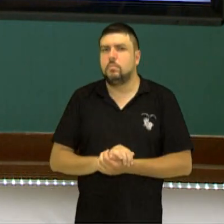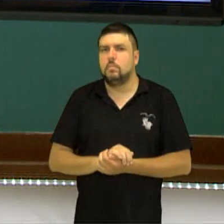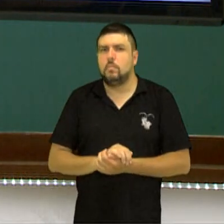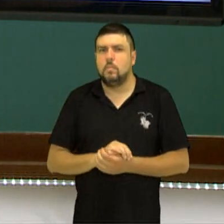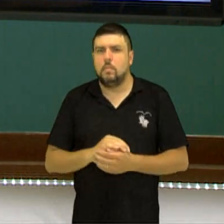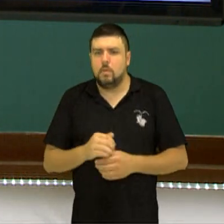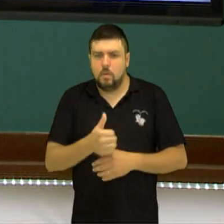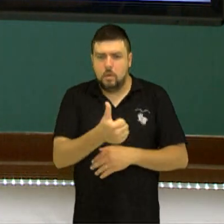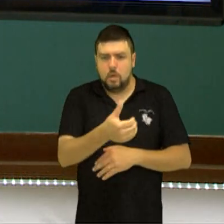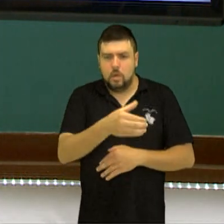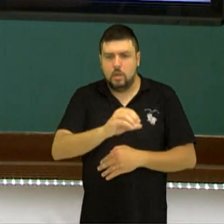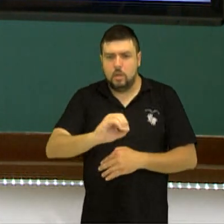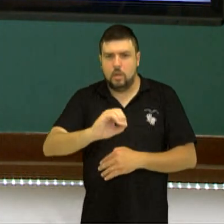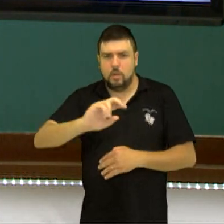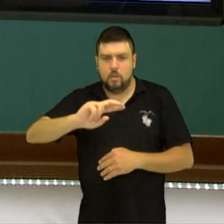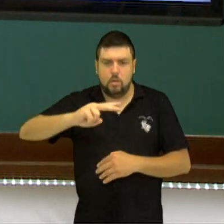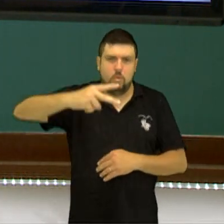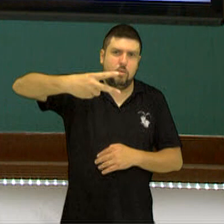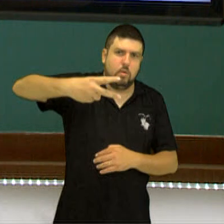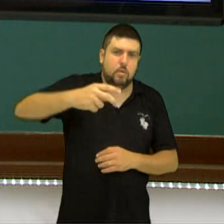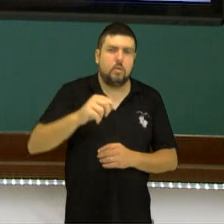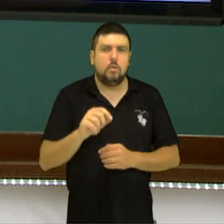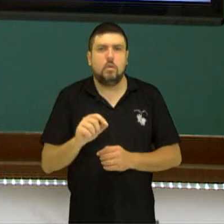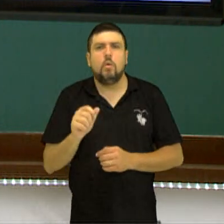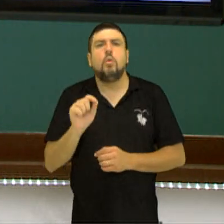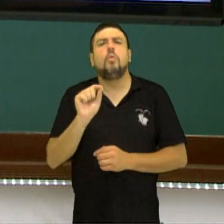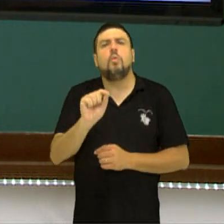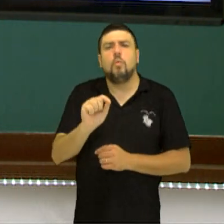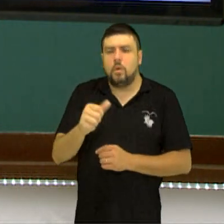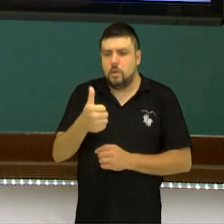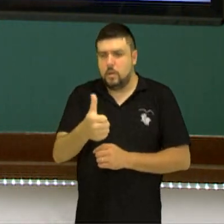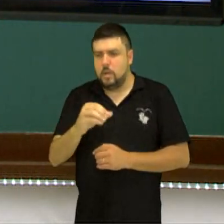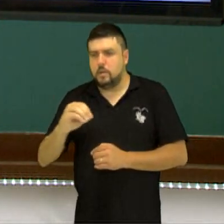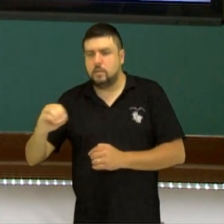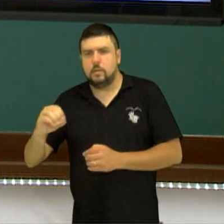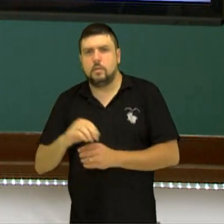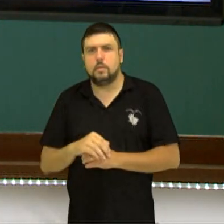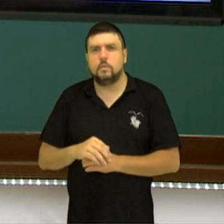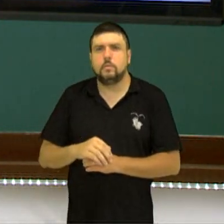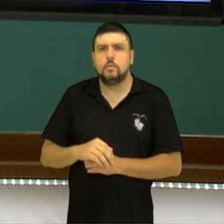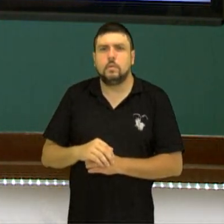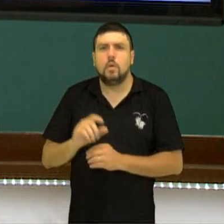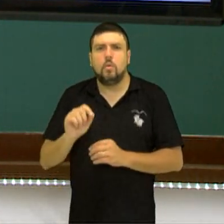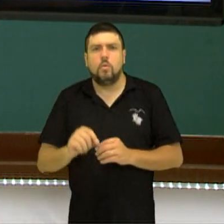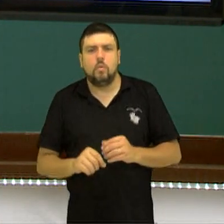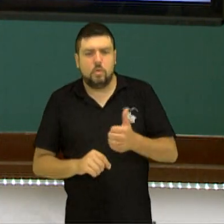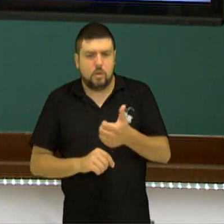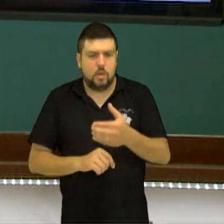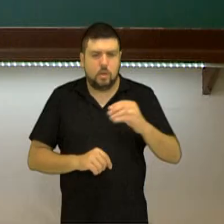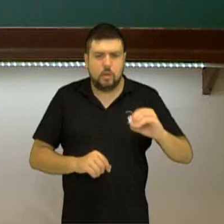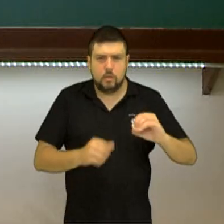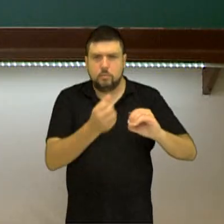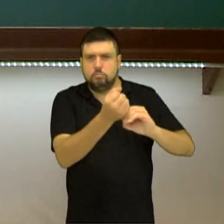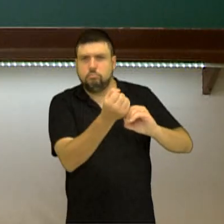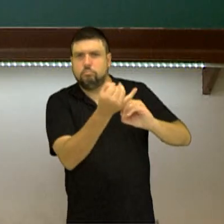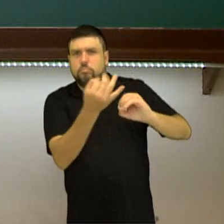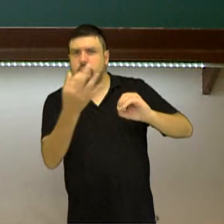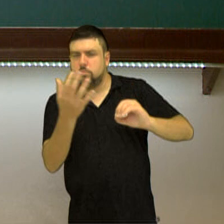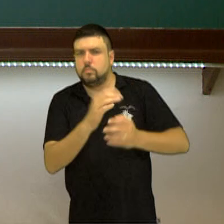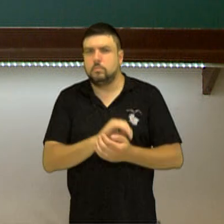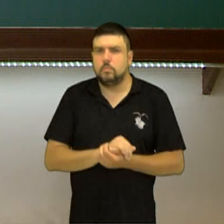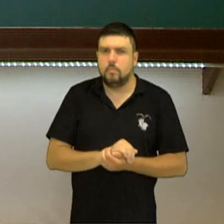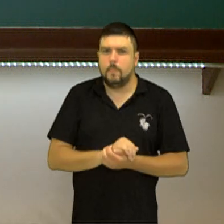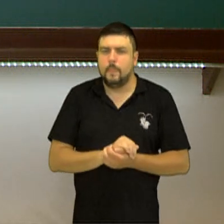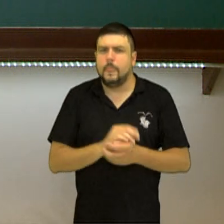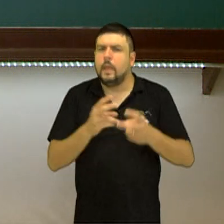Então 10 ao quadrado. Veja que o expoente da potência vai crescendo à medida que você vai para a esquerda,